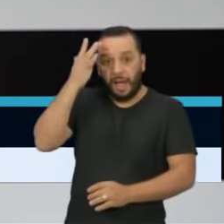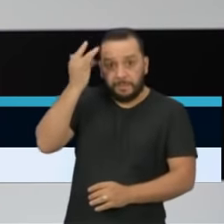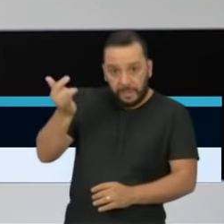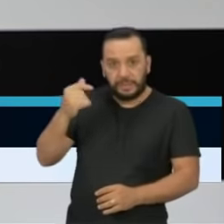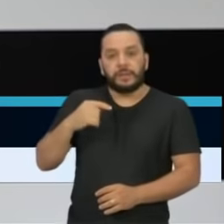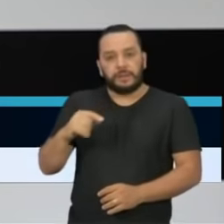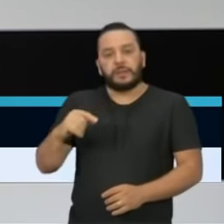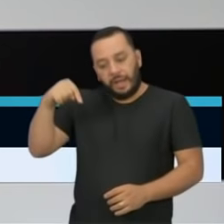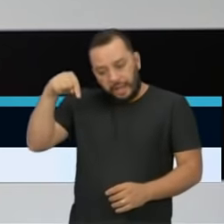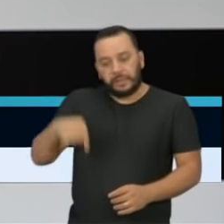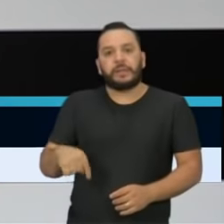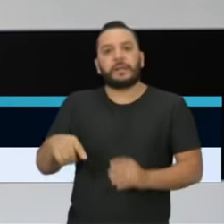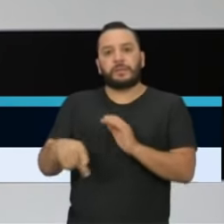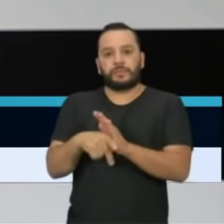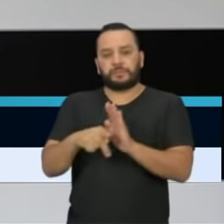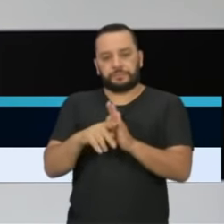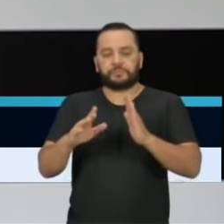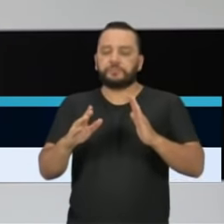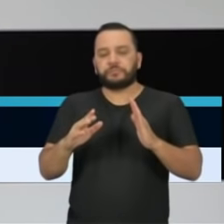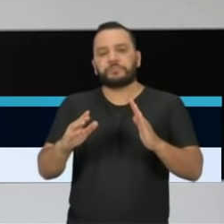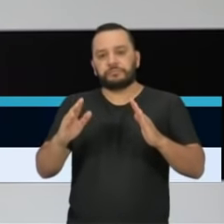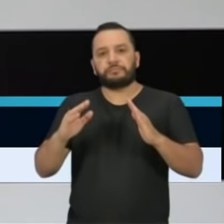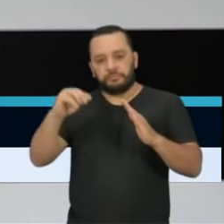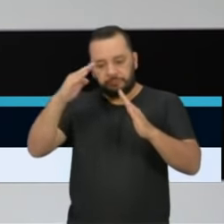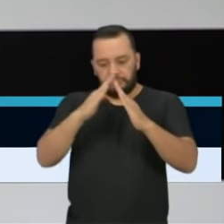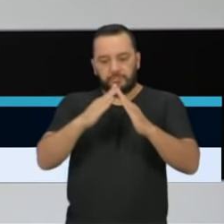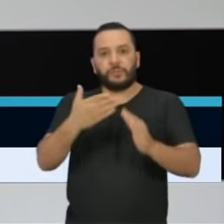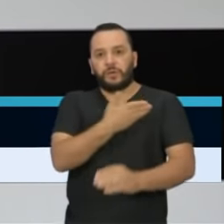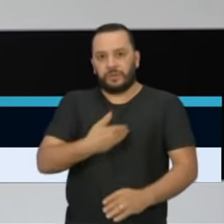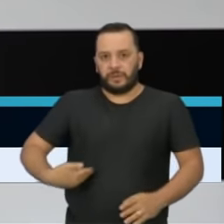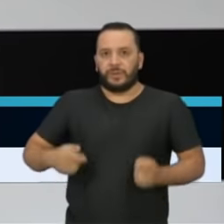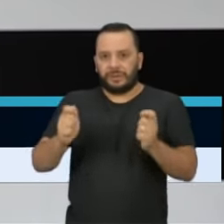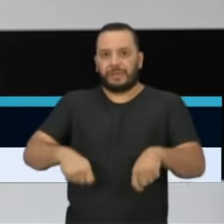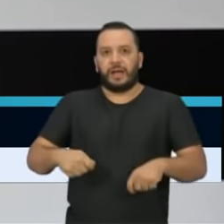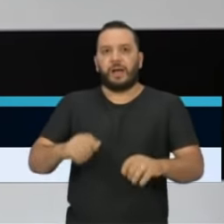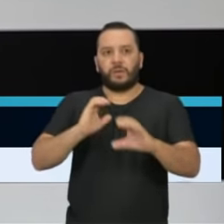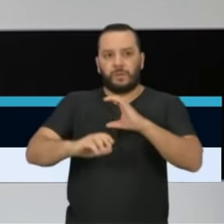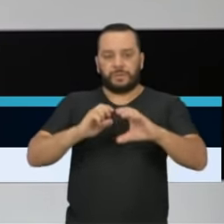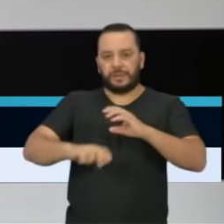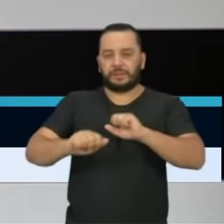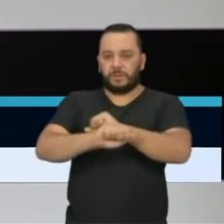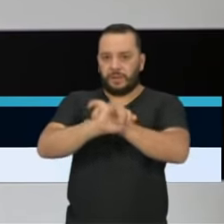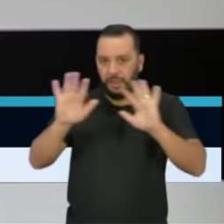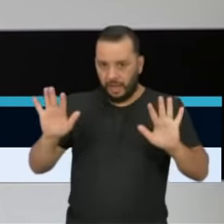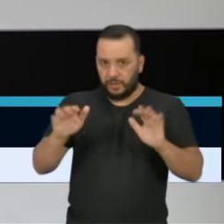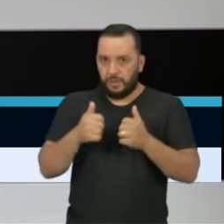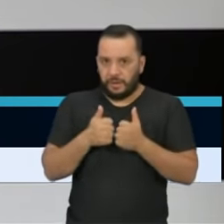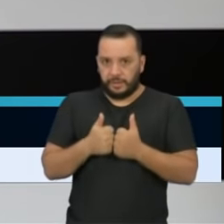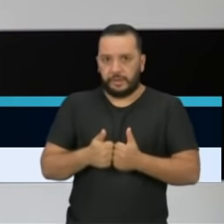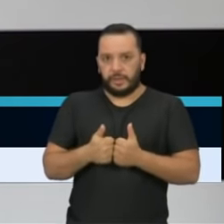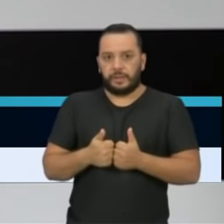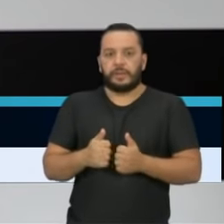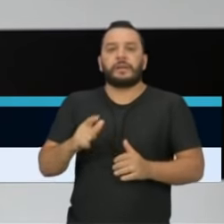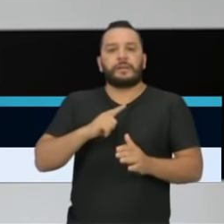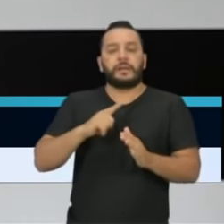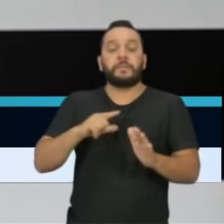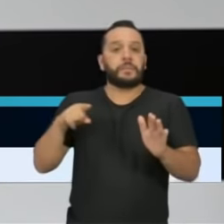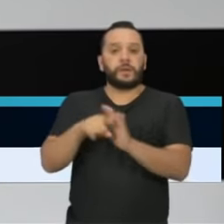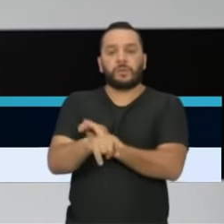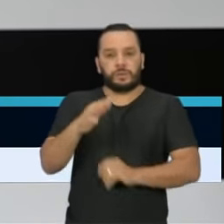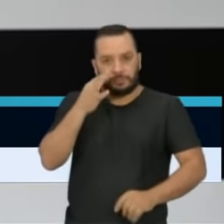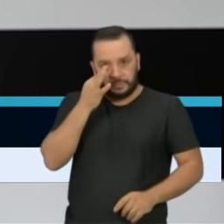realizada aqui mesmo no Palácio dos Bandeirantes, poderemos oferecer uma comunicação mais precisa. Vamos agora a uma pergunta presencial,